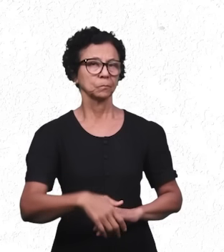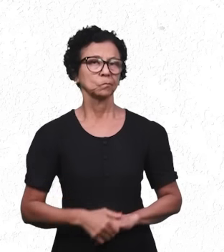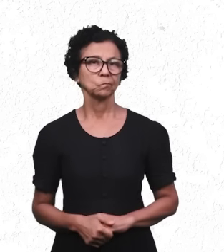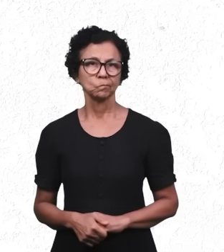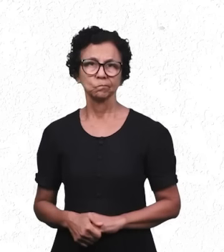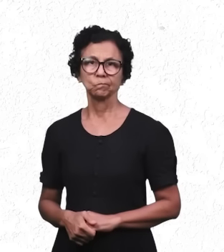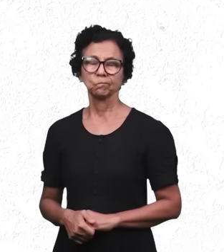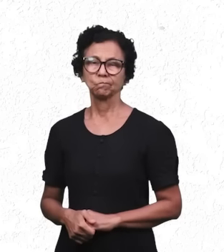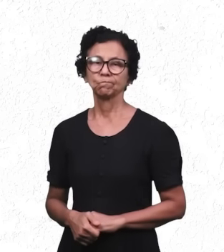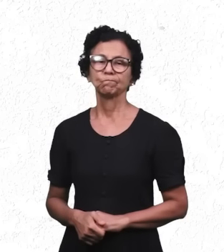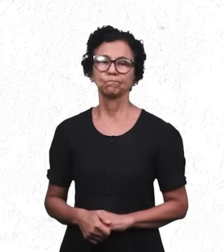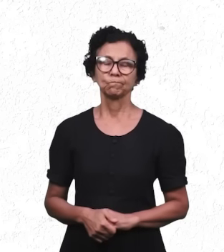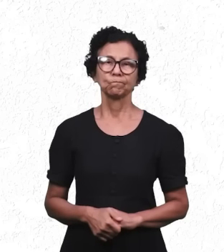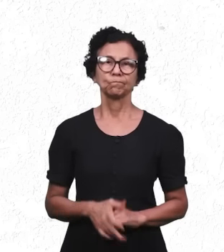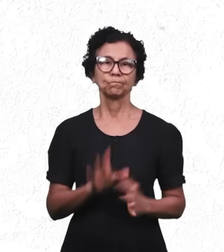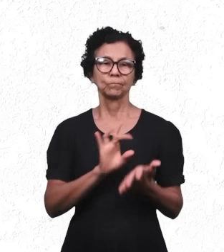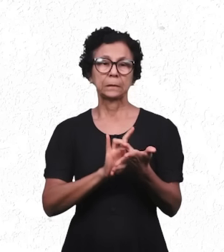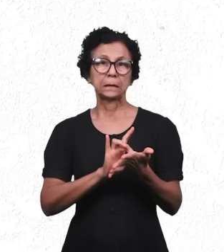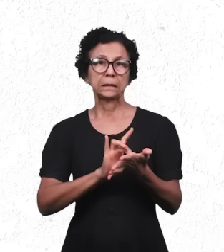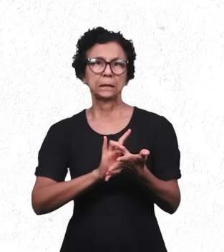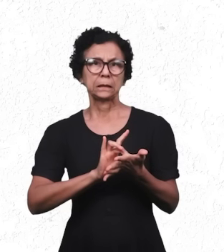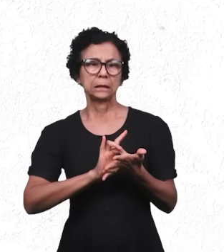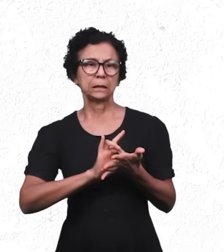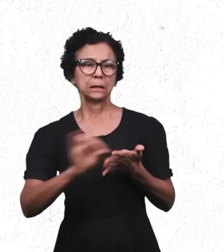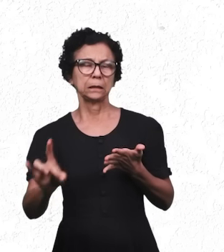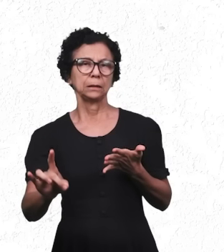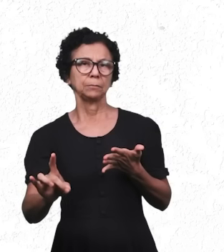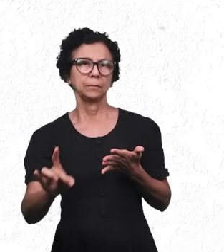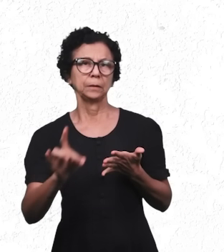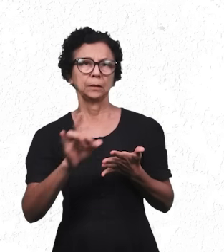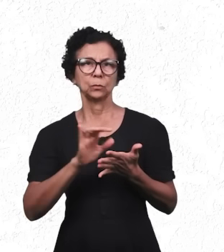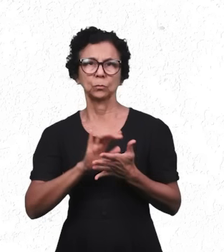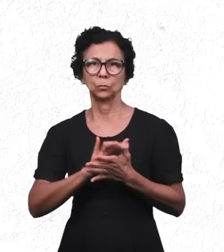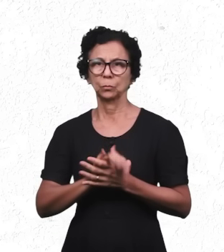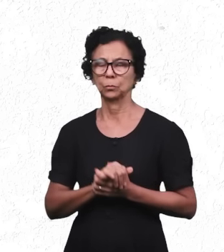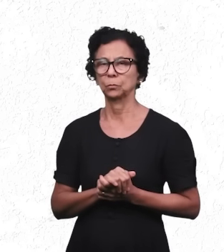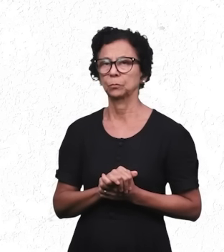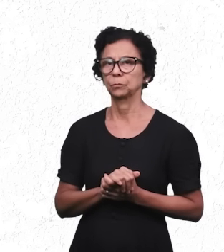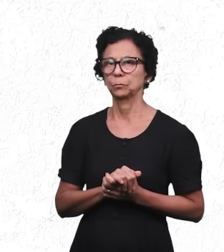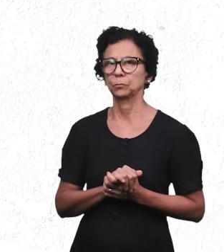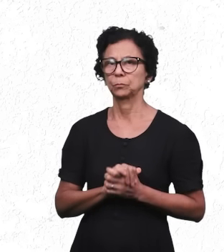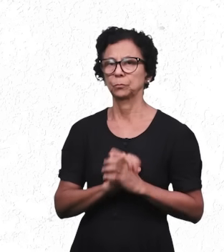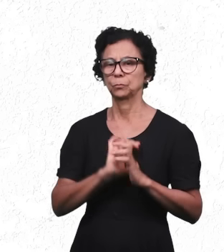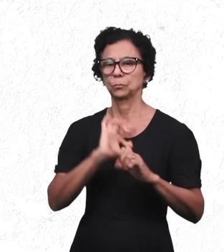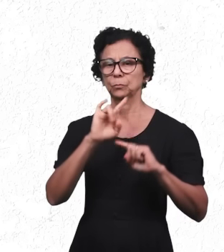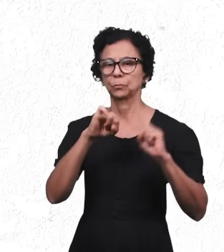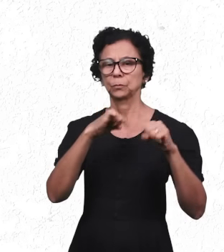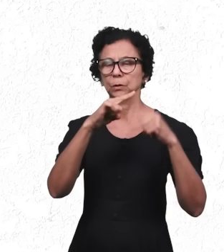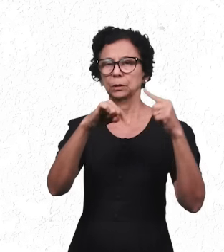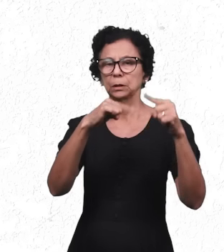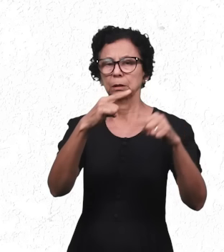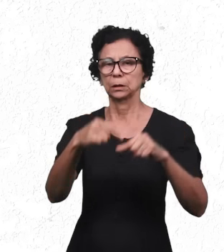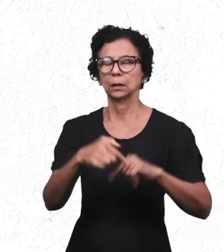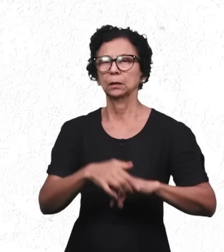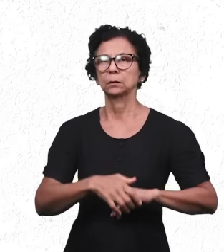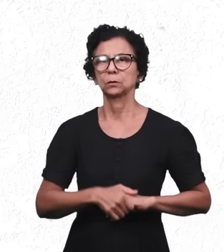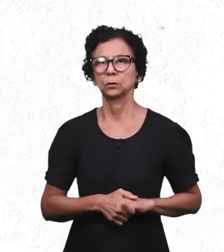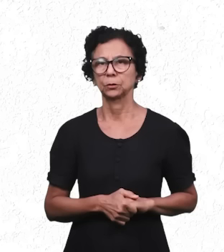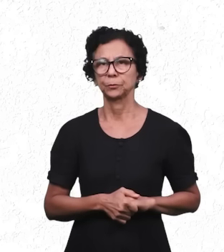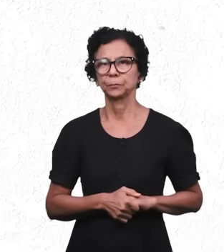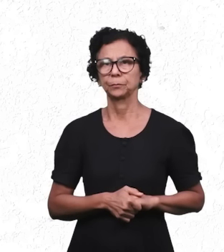inimizade entre ti e a mulher, entre tua descendência e o seu descendente. Este te ferirá